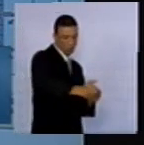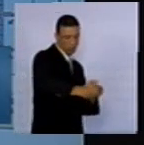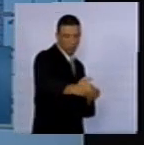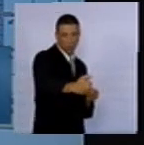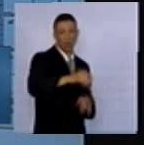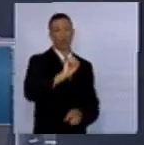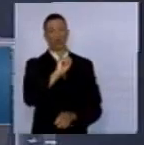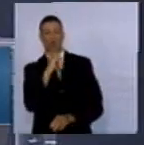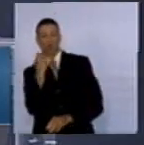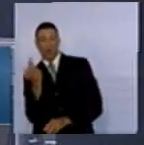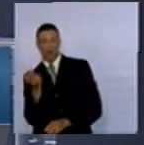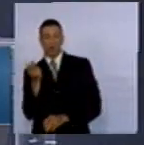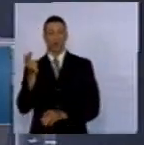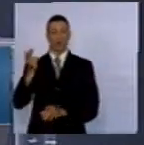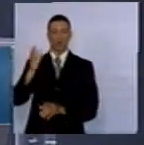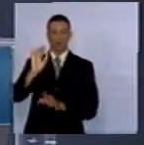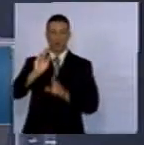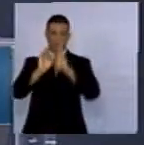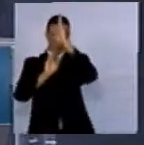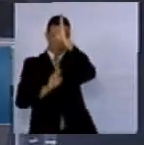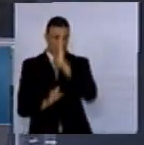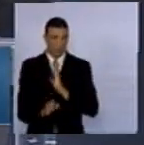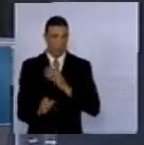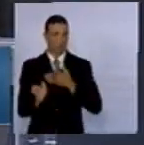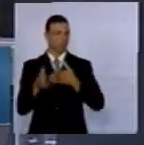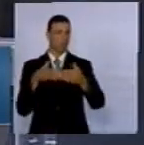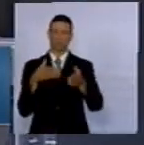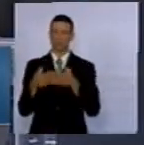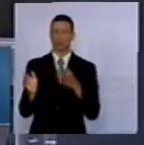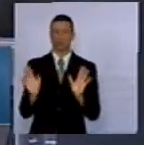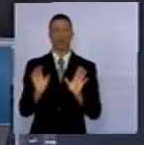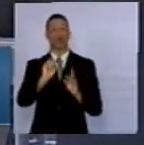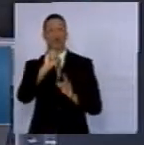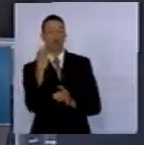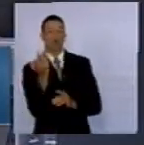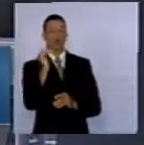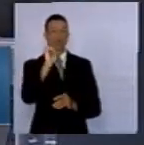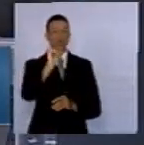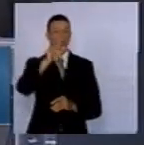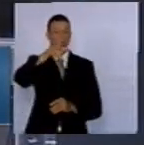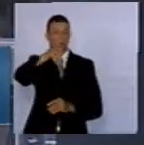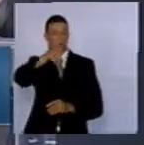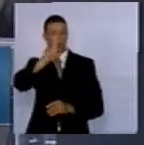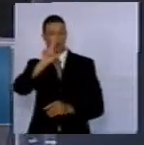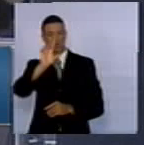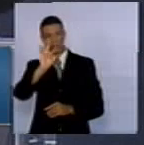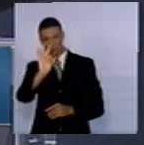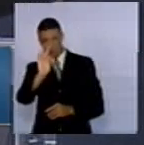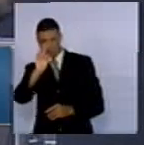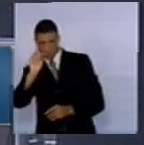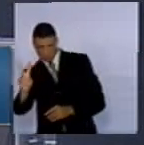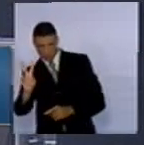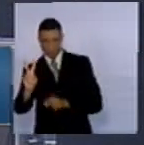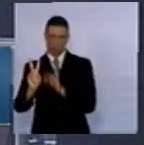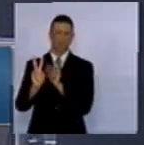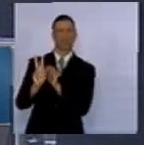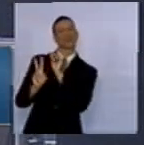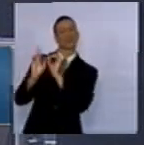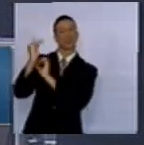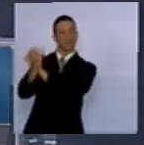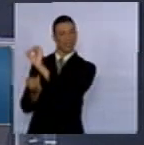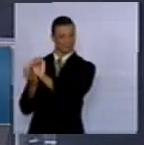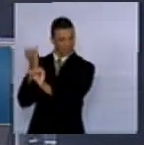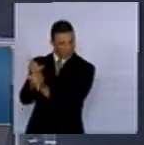a terrestre ou aérea aberta seja inclusive o IPTV que tá chegando aí a televisão por